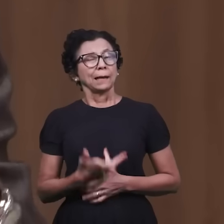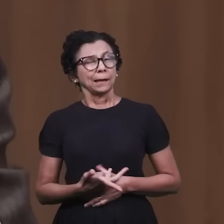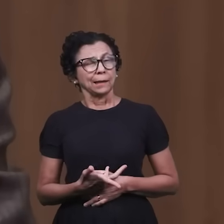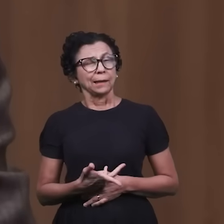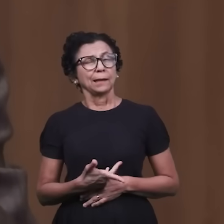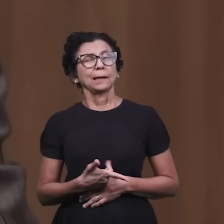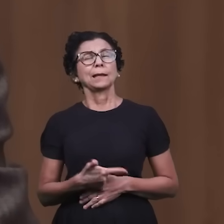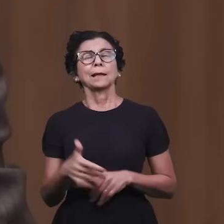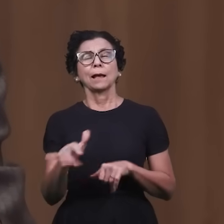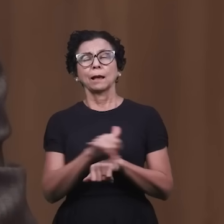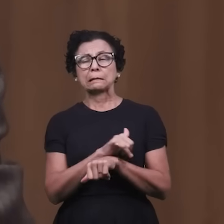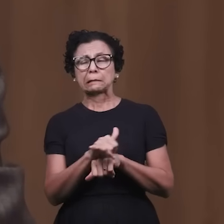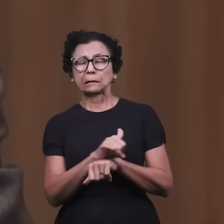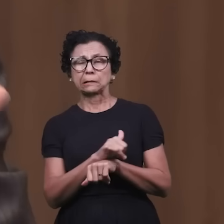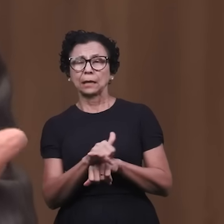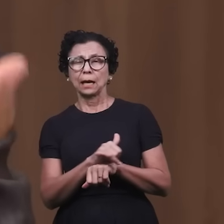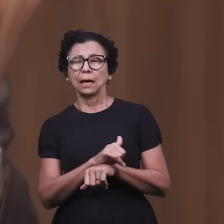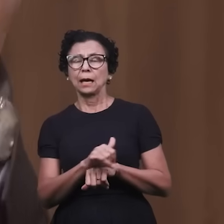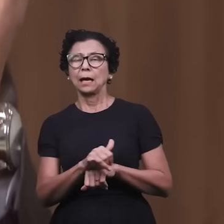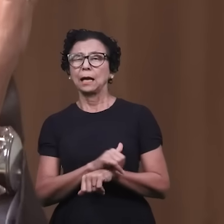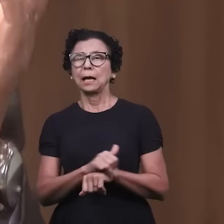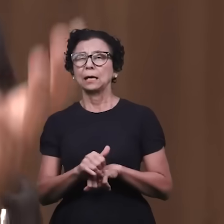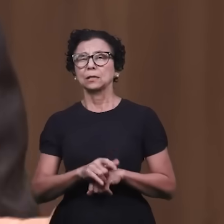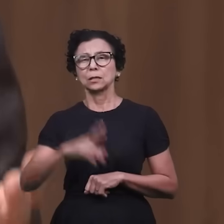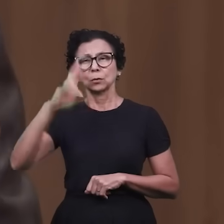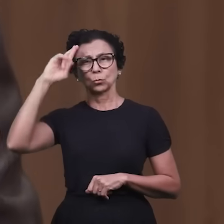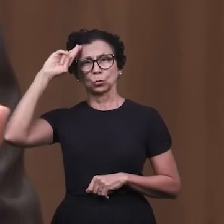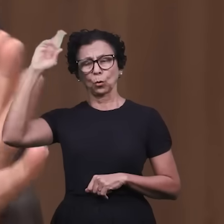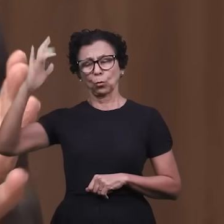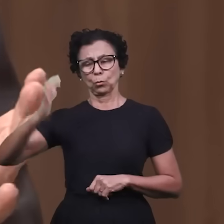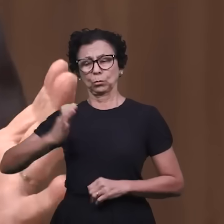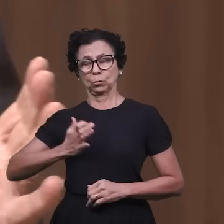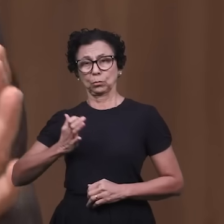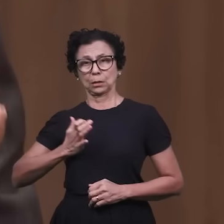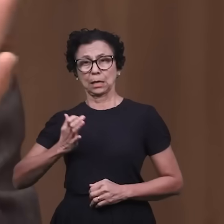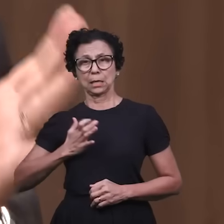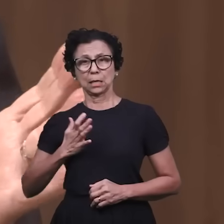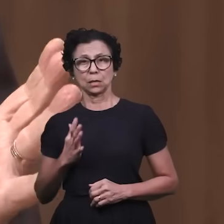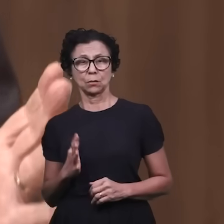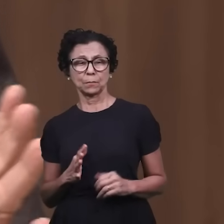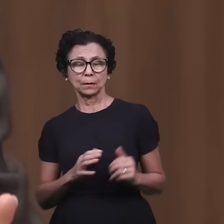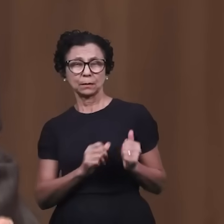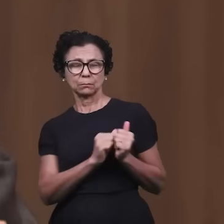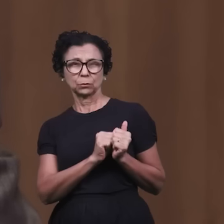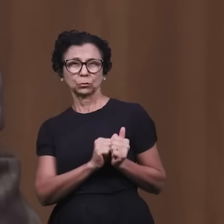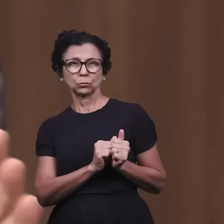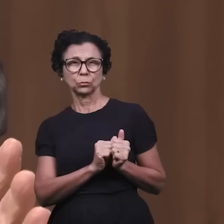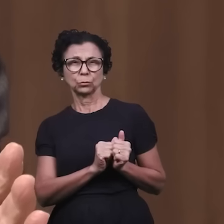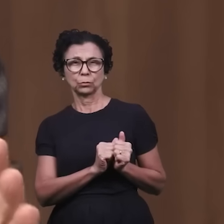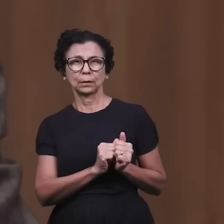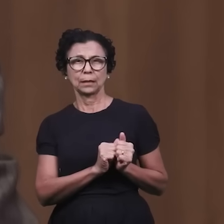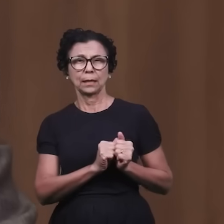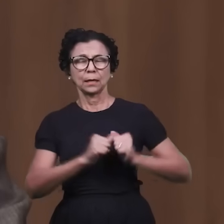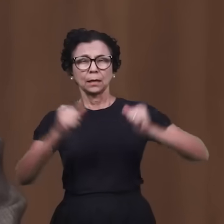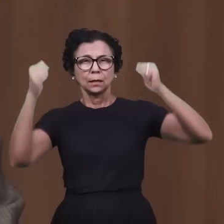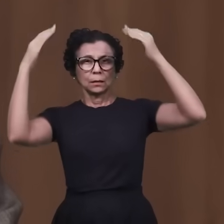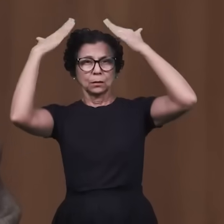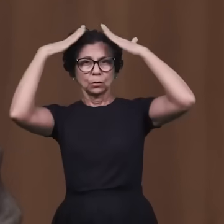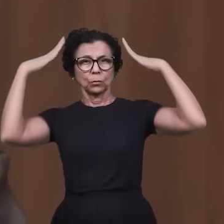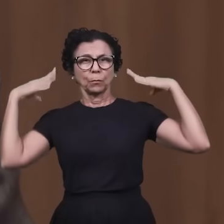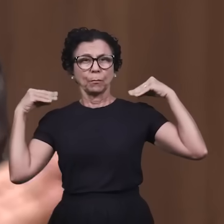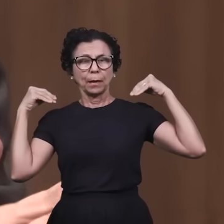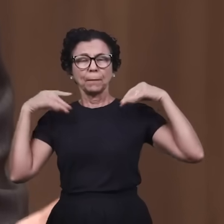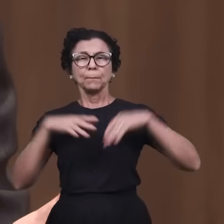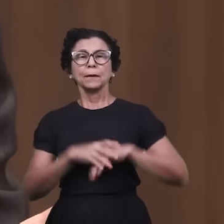darem bem, ou estarem bem com prestígio junto ao governo central do Papa, eles então mandavam suas filhas para